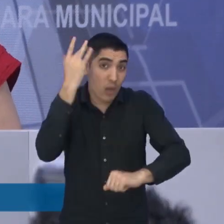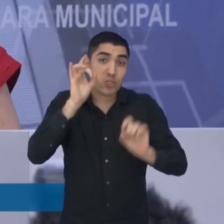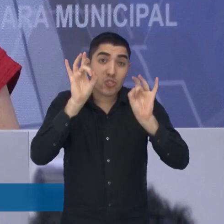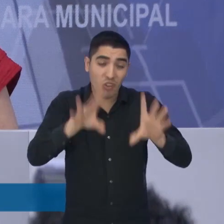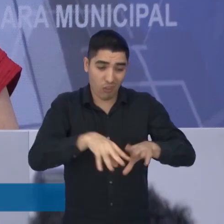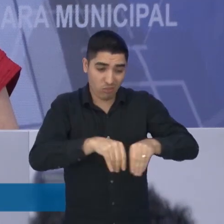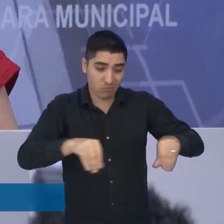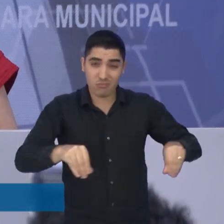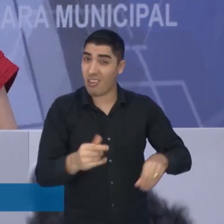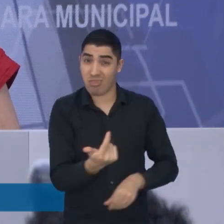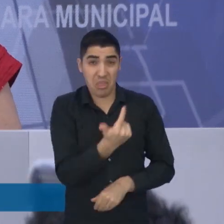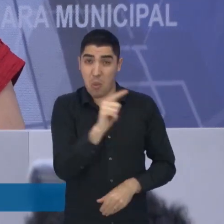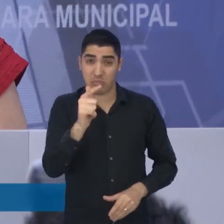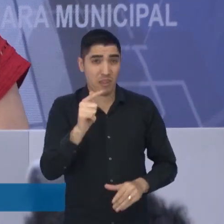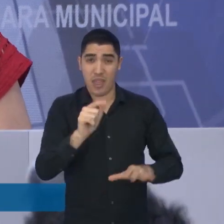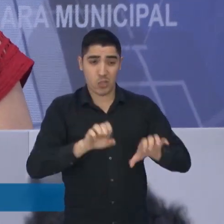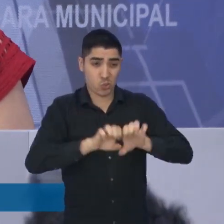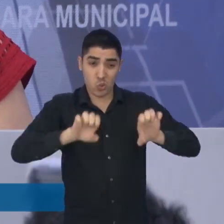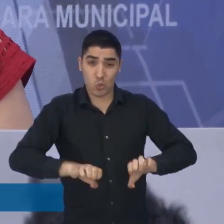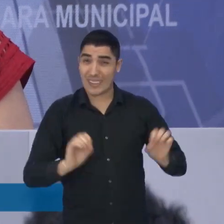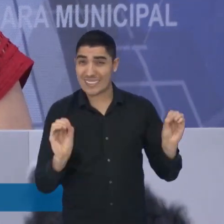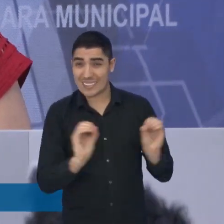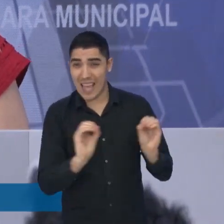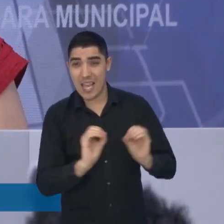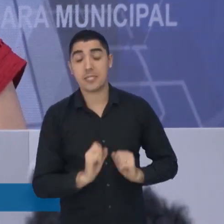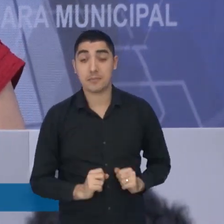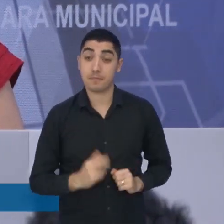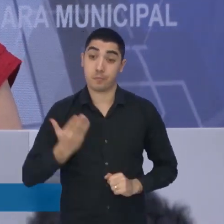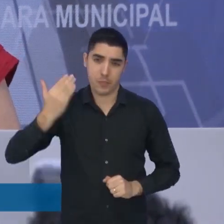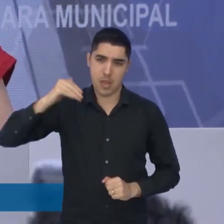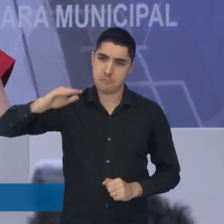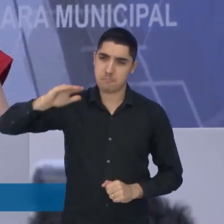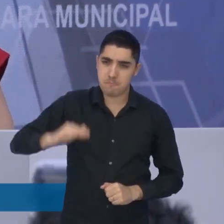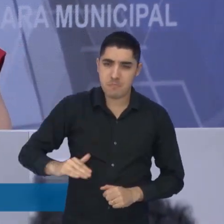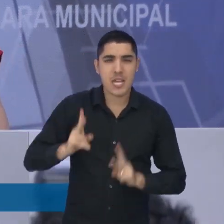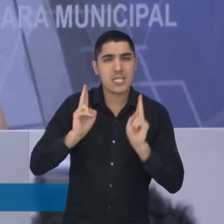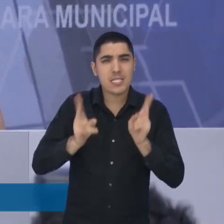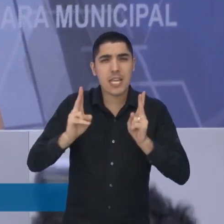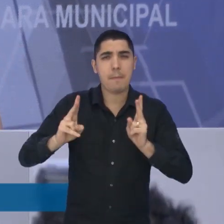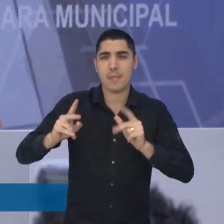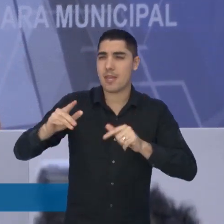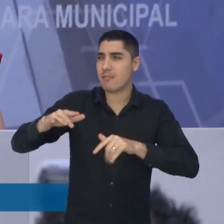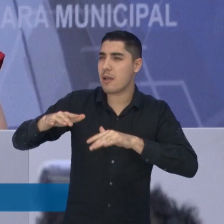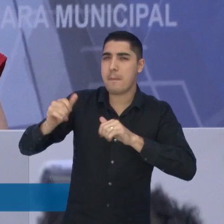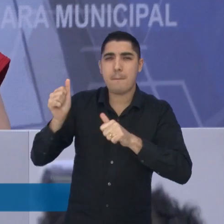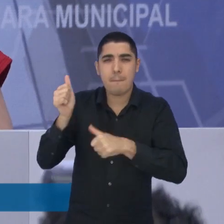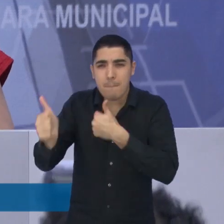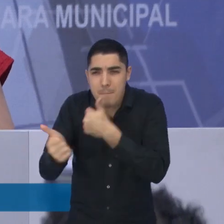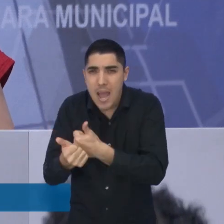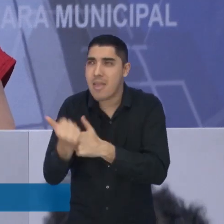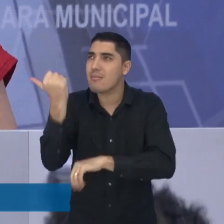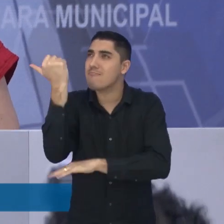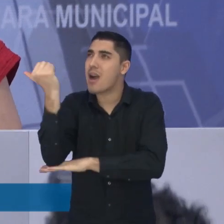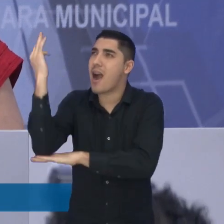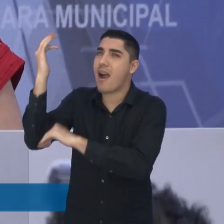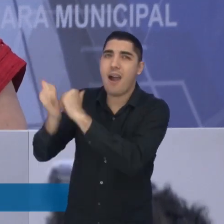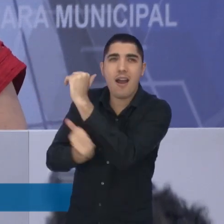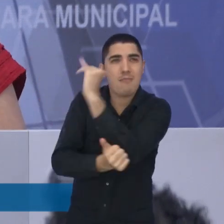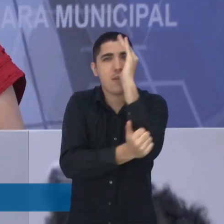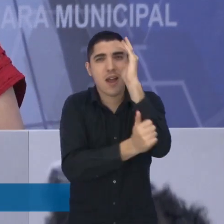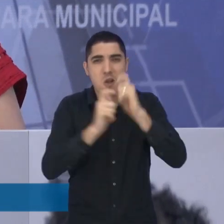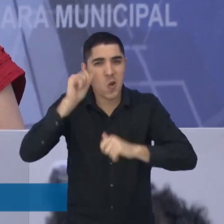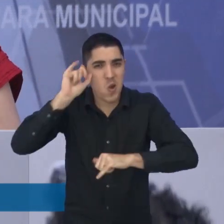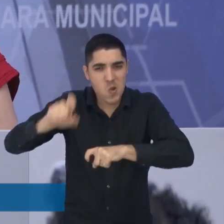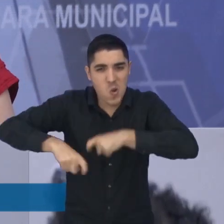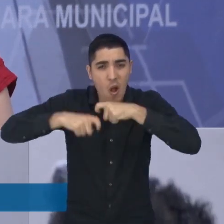de infraestrutura. Sua infância em meio à natureza, aprendendo a respeitar as diferentes